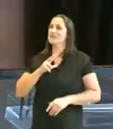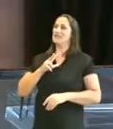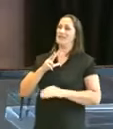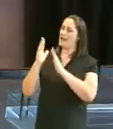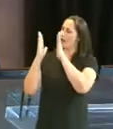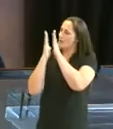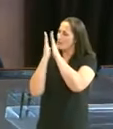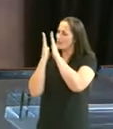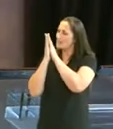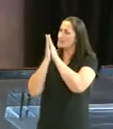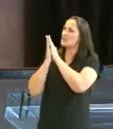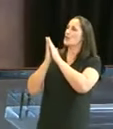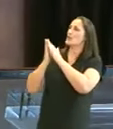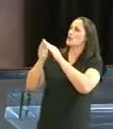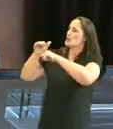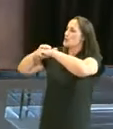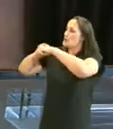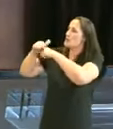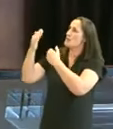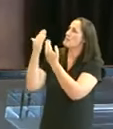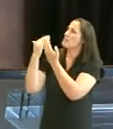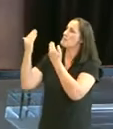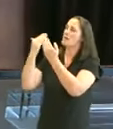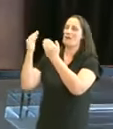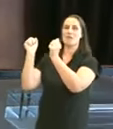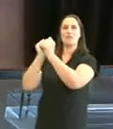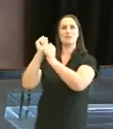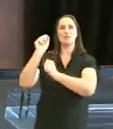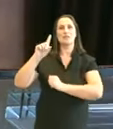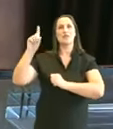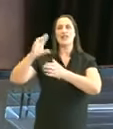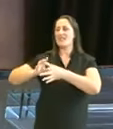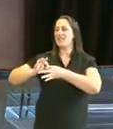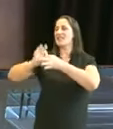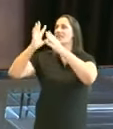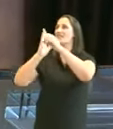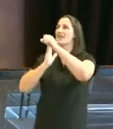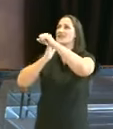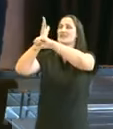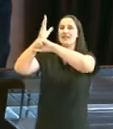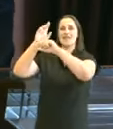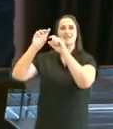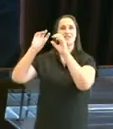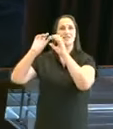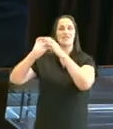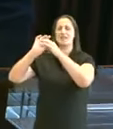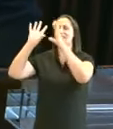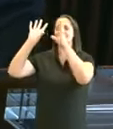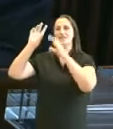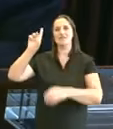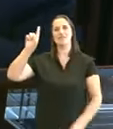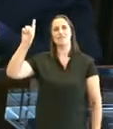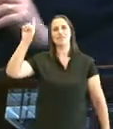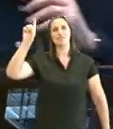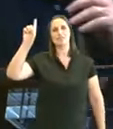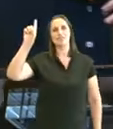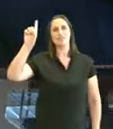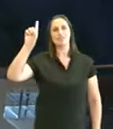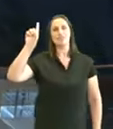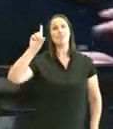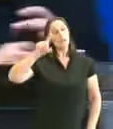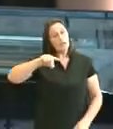de todas as coisas, e você tem livre acesso à sala do trono. É isso